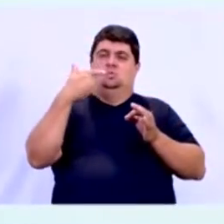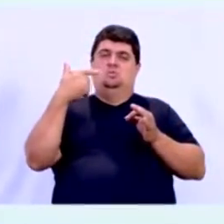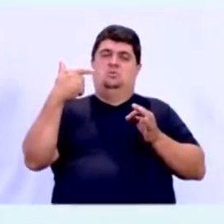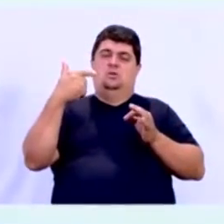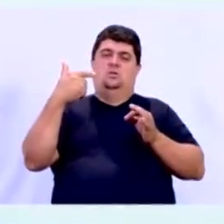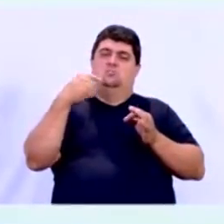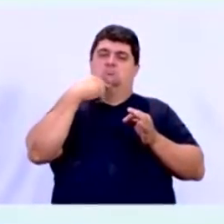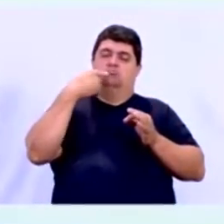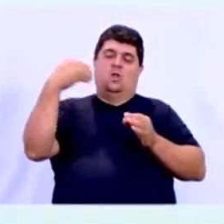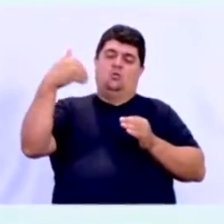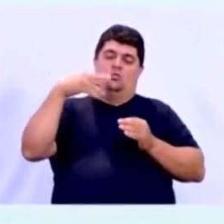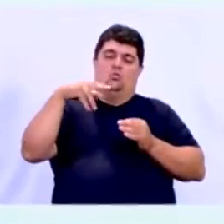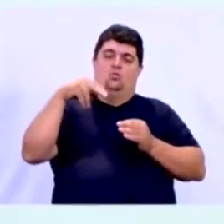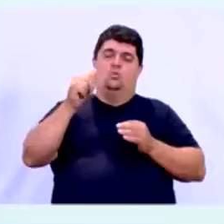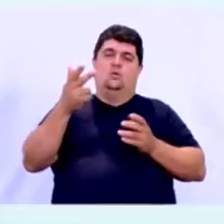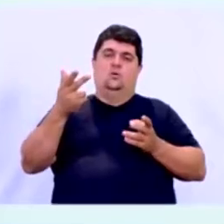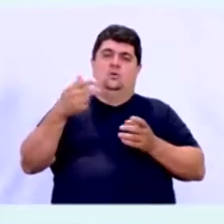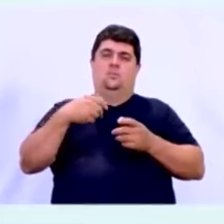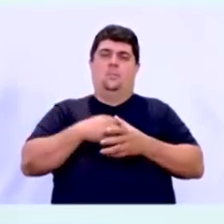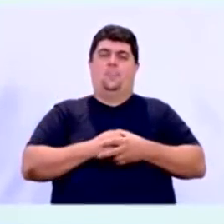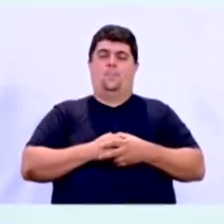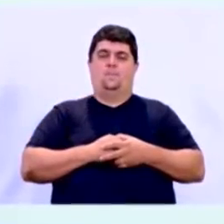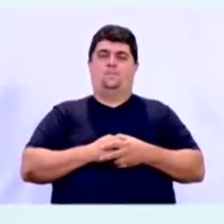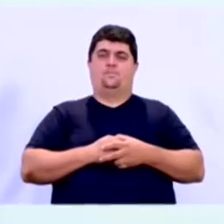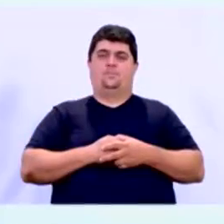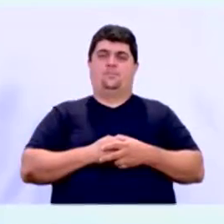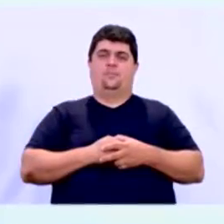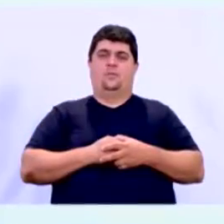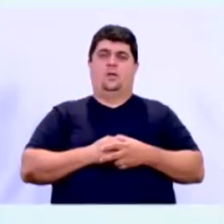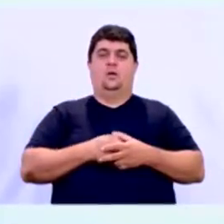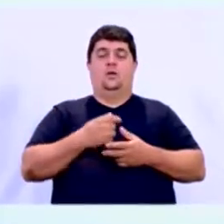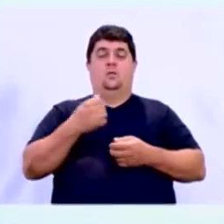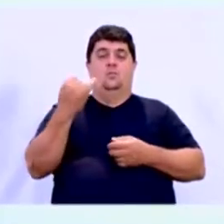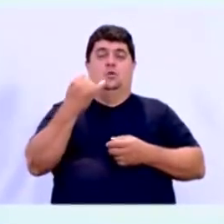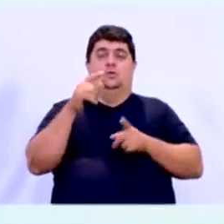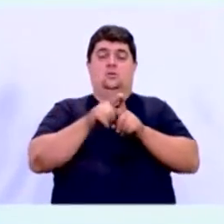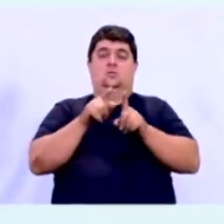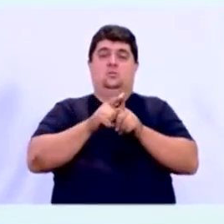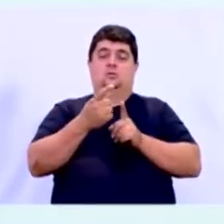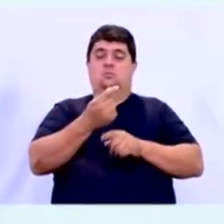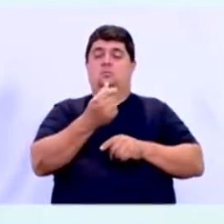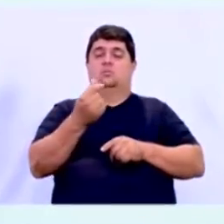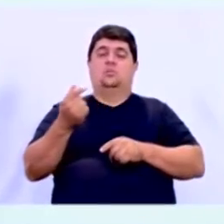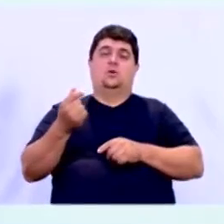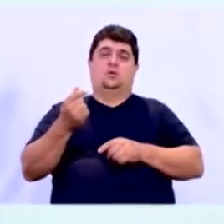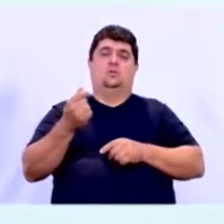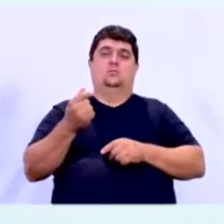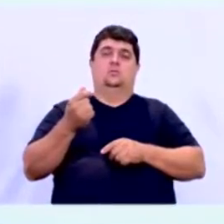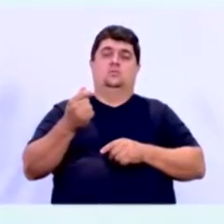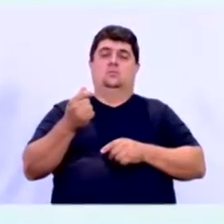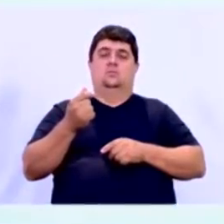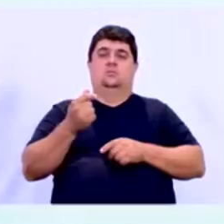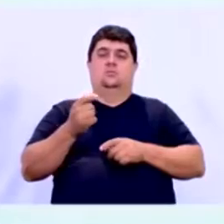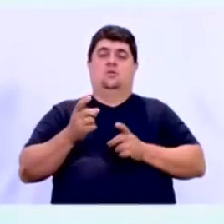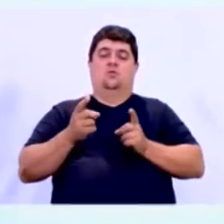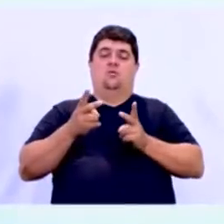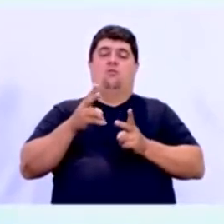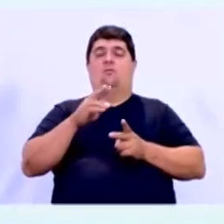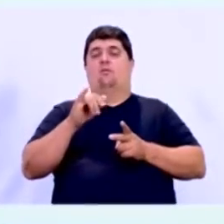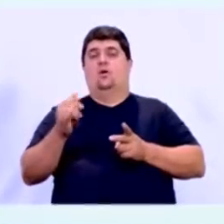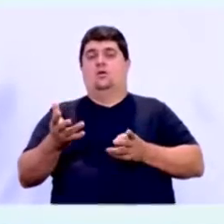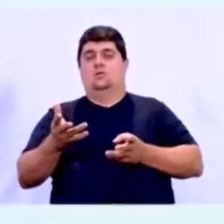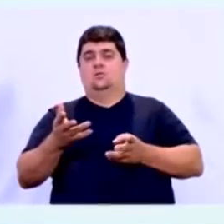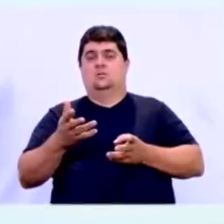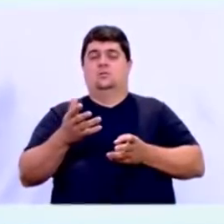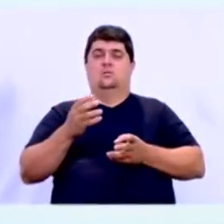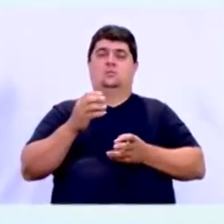situado, localizado. Exatamente. E ainda tem a questão do preço, né? A que preço você irá oferecer esse produto